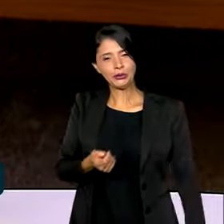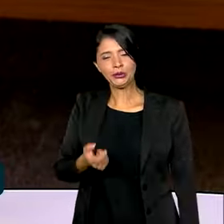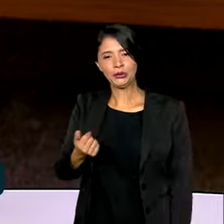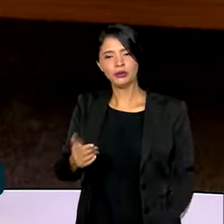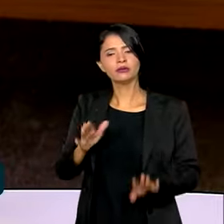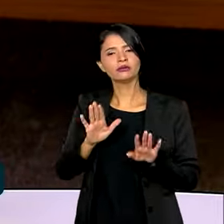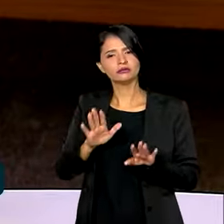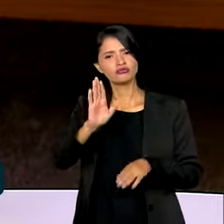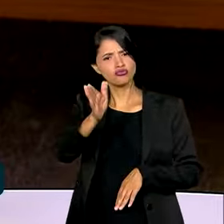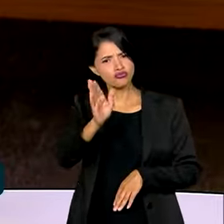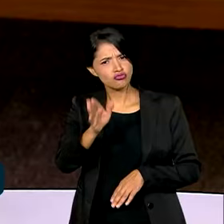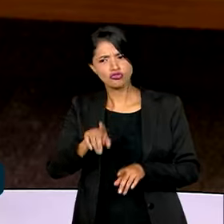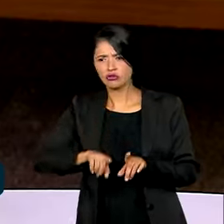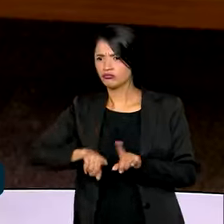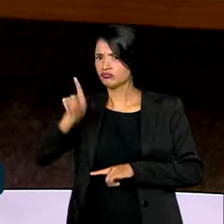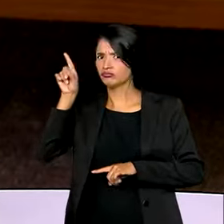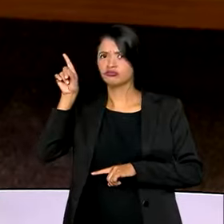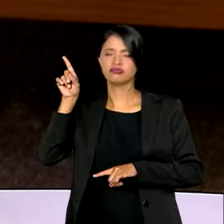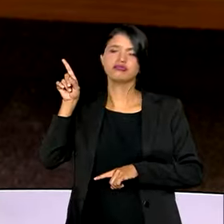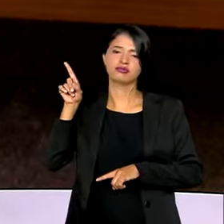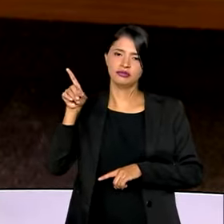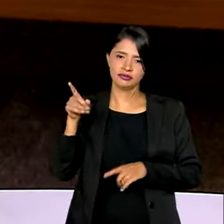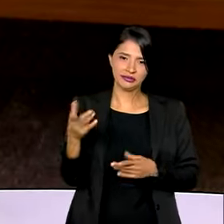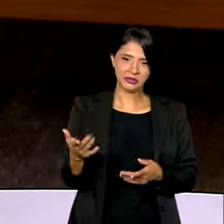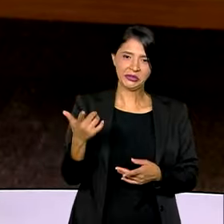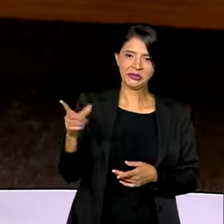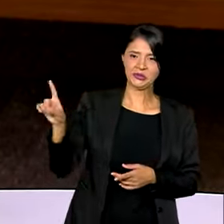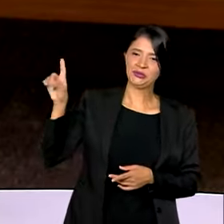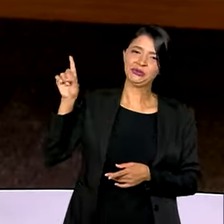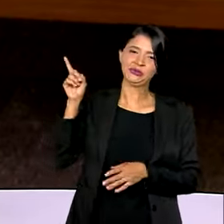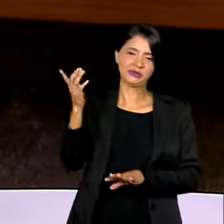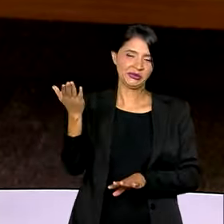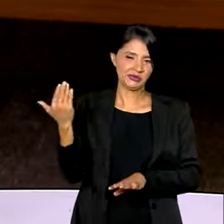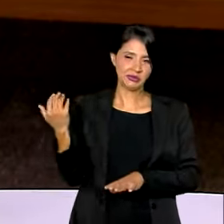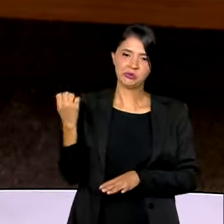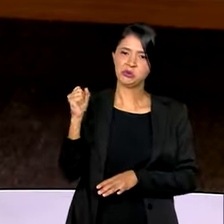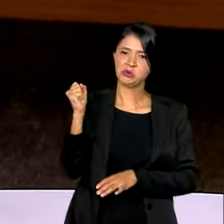mas já superou, assim, os últimos 8 anos.